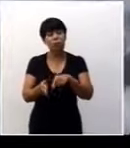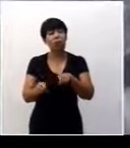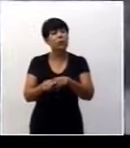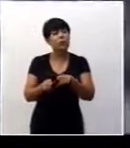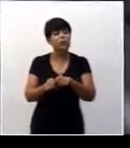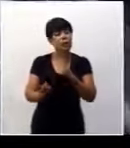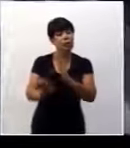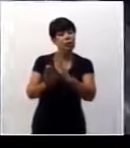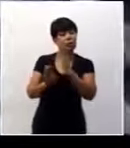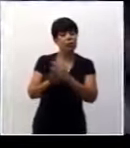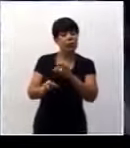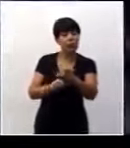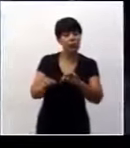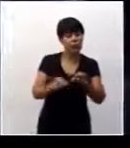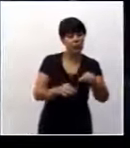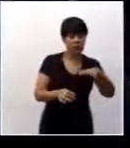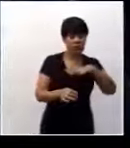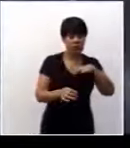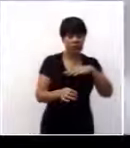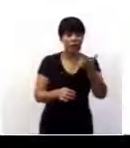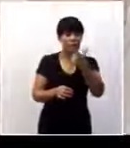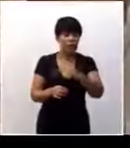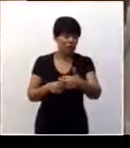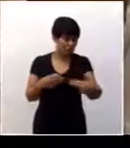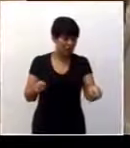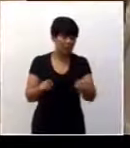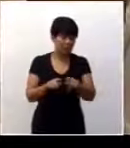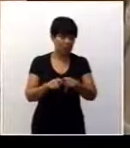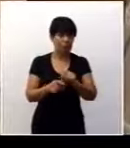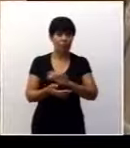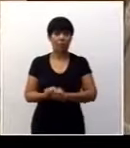cartográfico e planejamento urbano, entre outros.